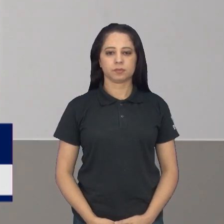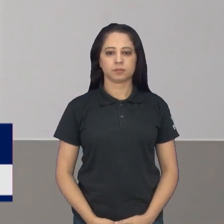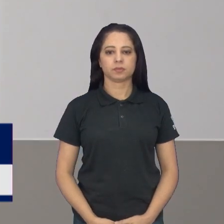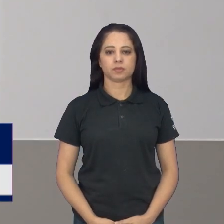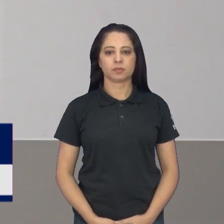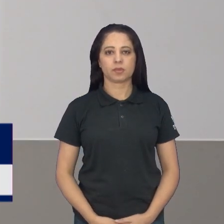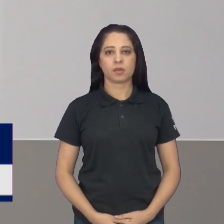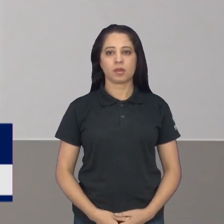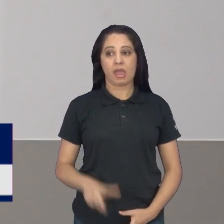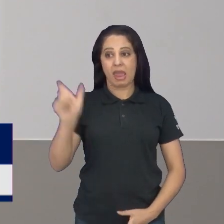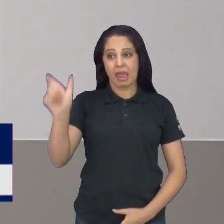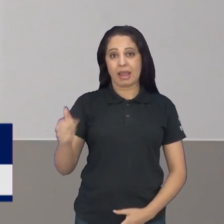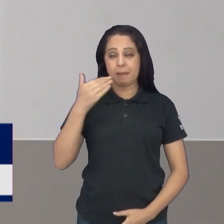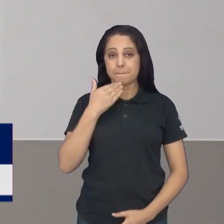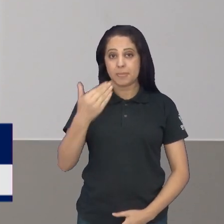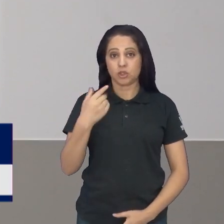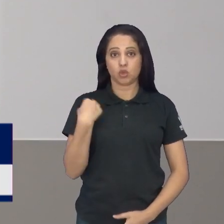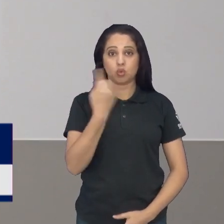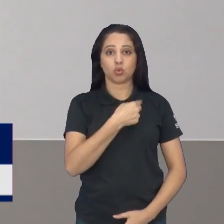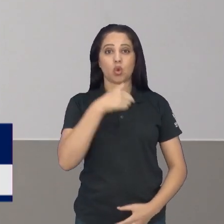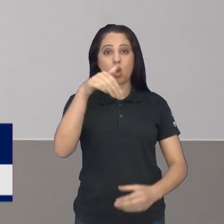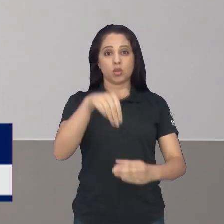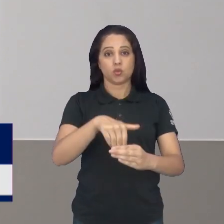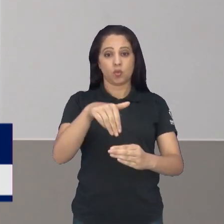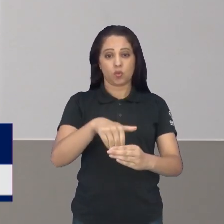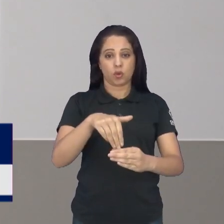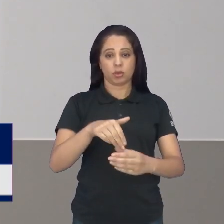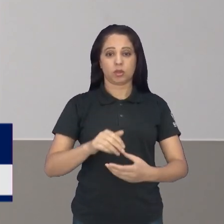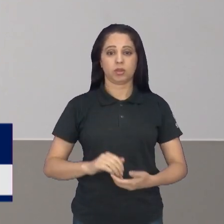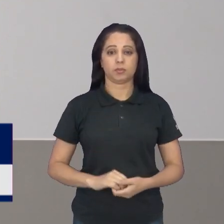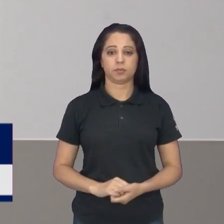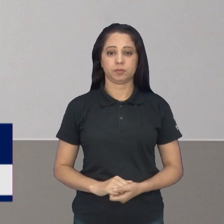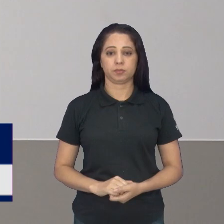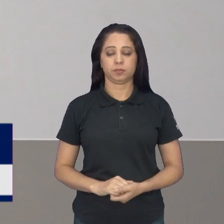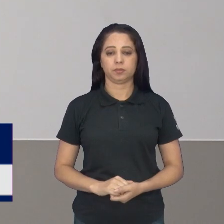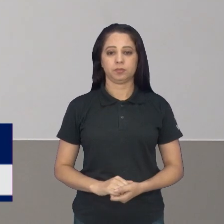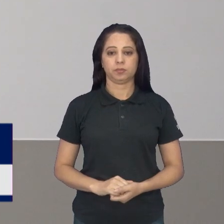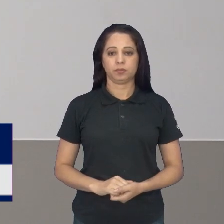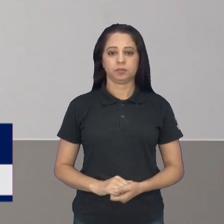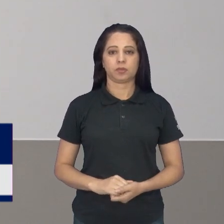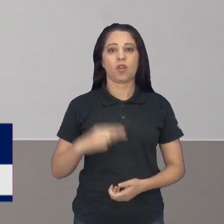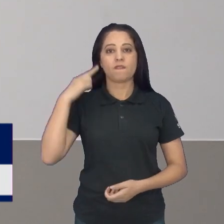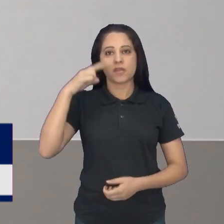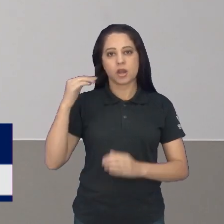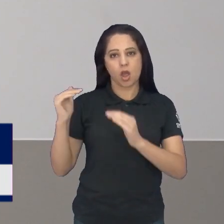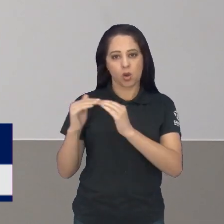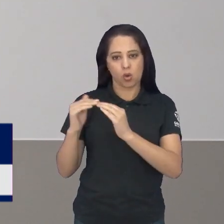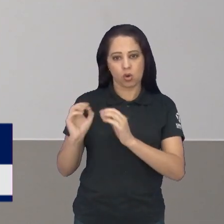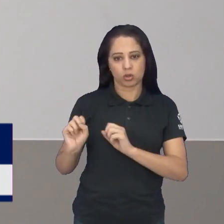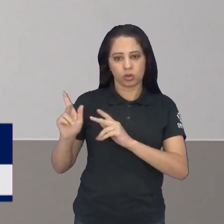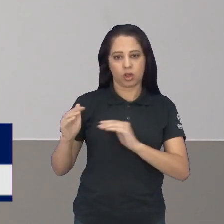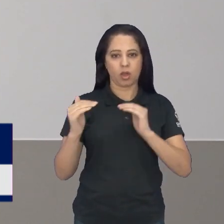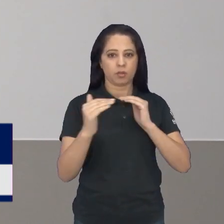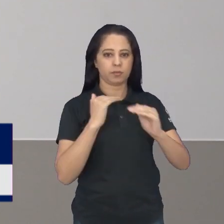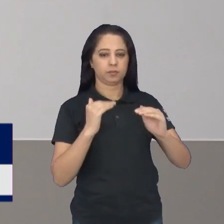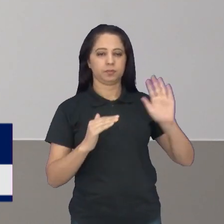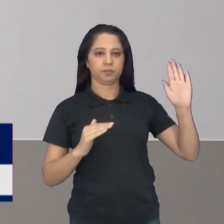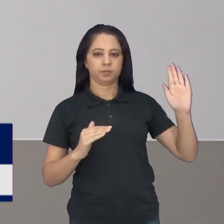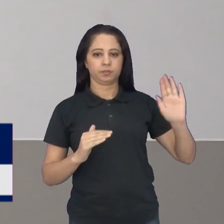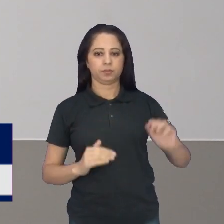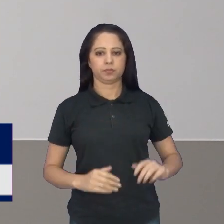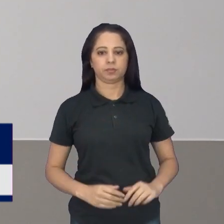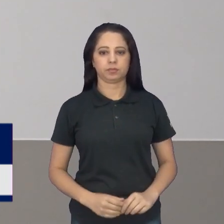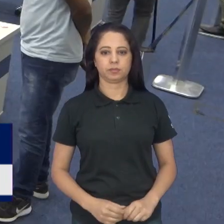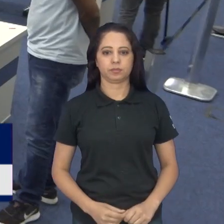Em votação, o pedido verbal do vereador Marcão da Academia. Vereadores favoráveis, permaneçam como estão. Os contrários